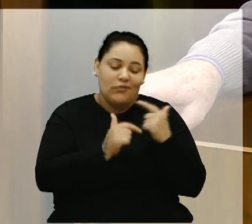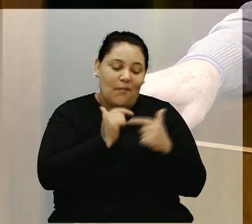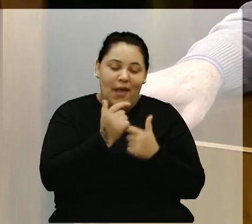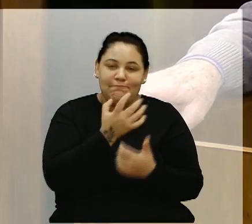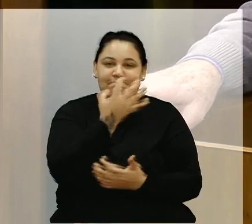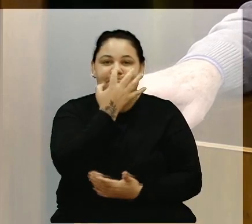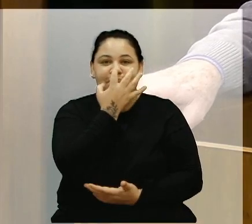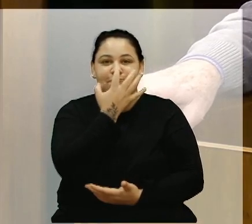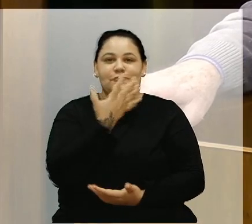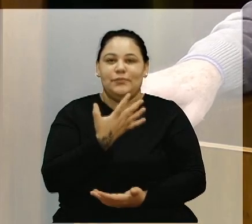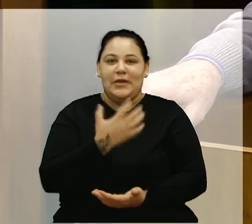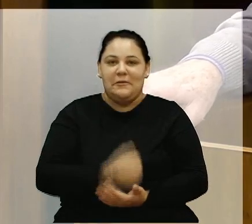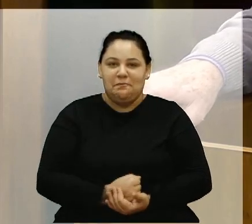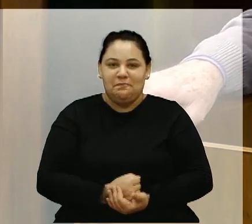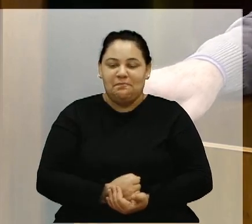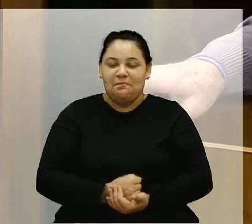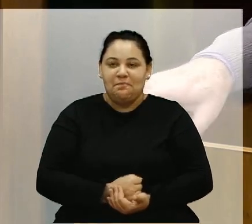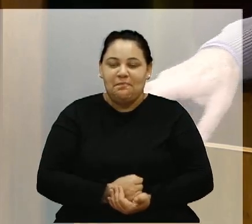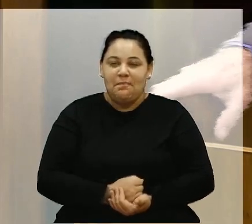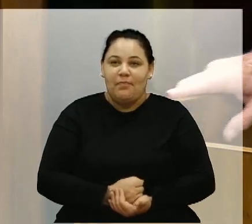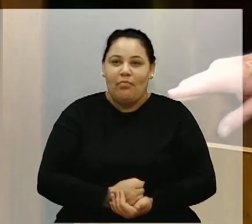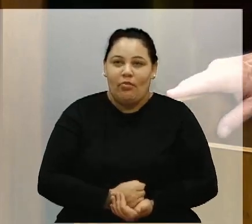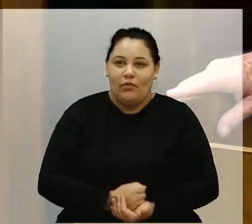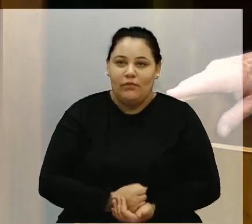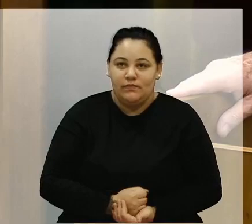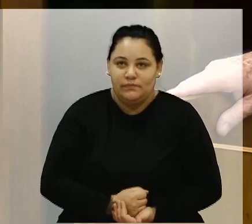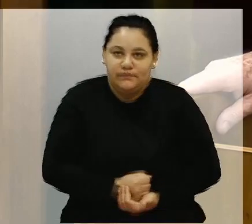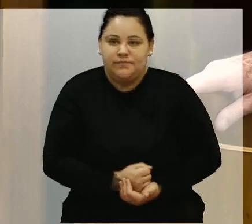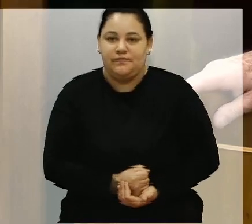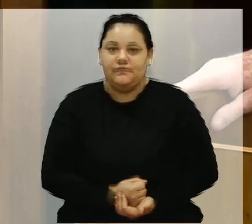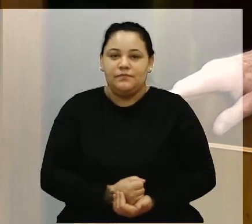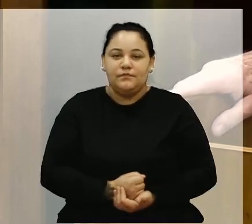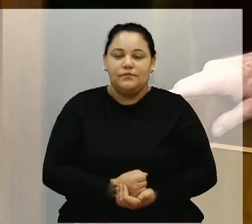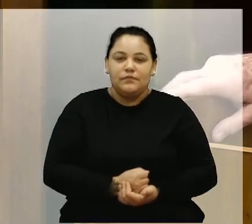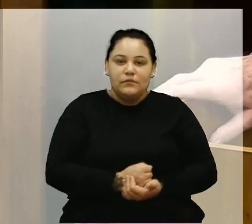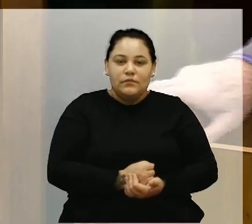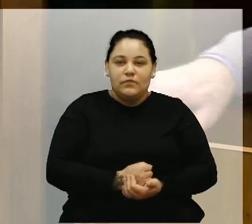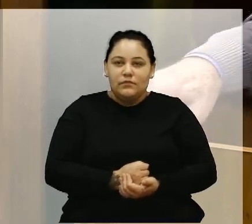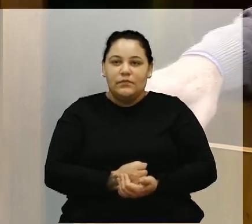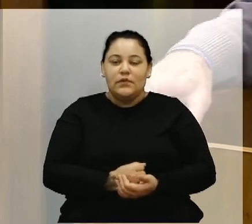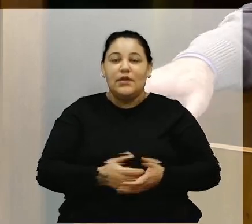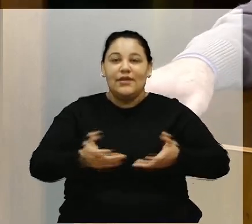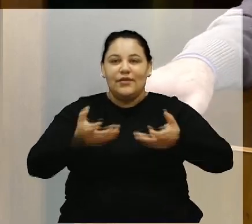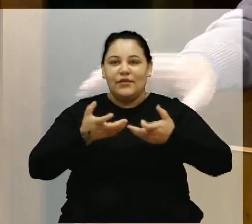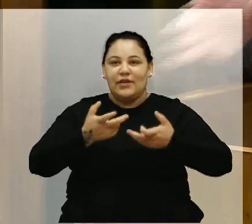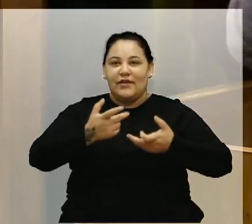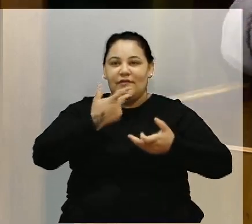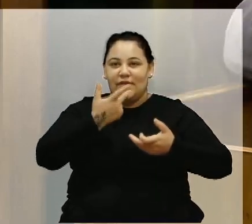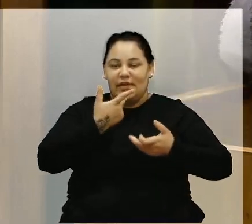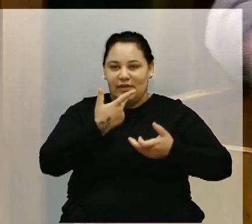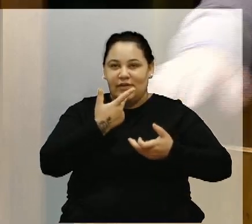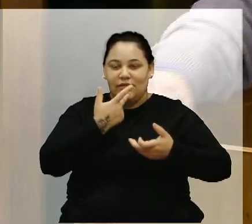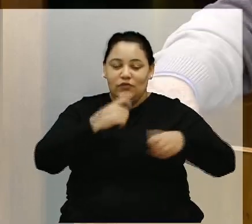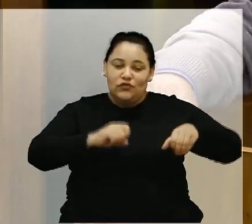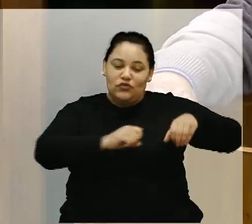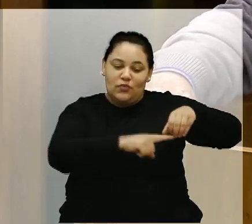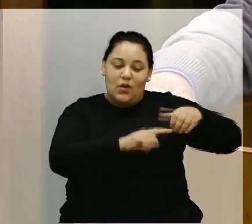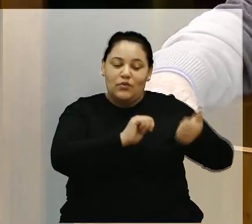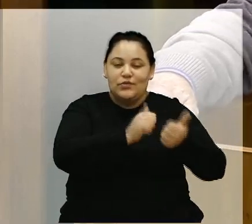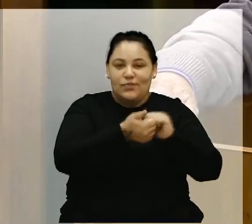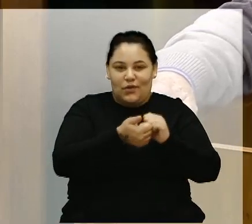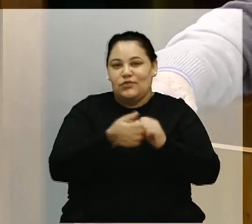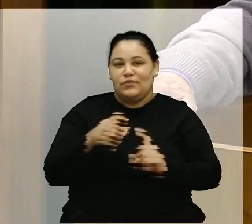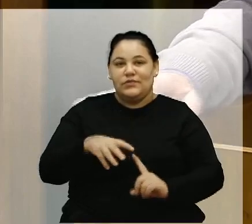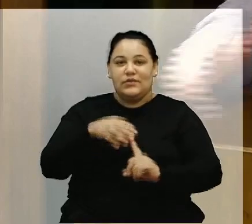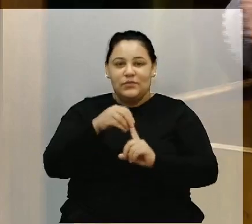eu gostaria de falar sobre um gesto no futebol. O esporte tem sido